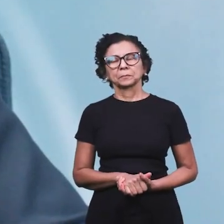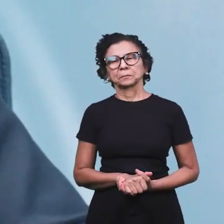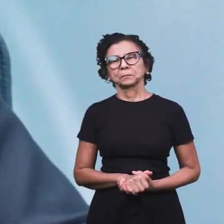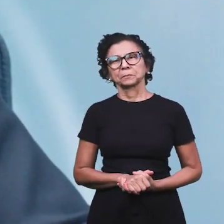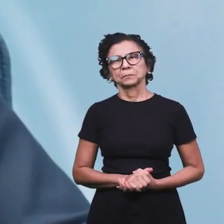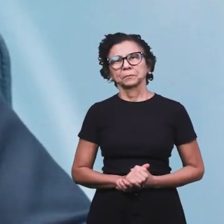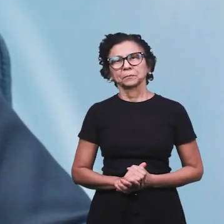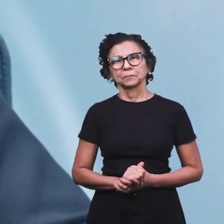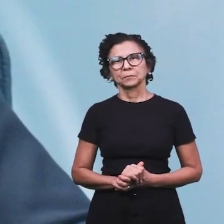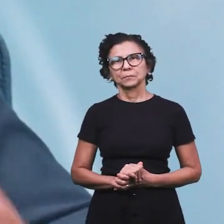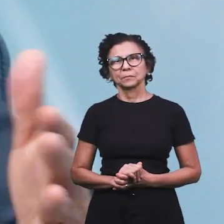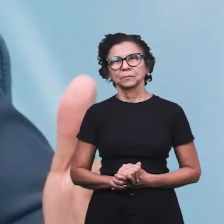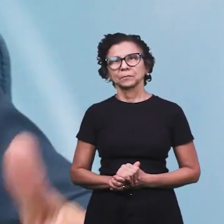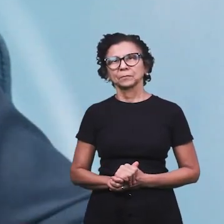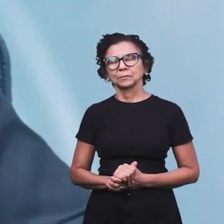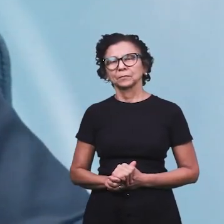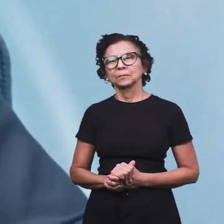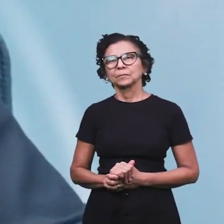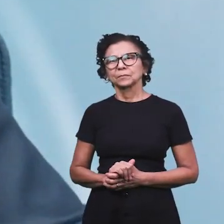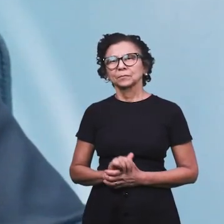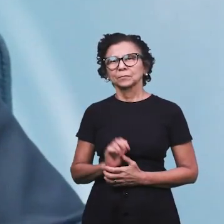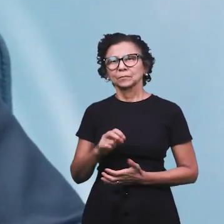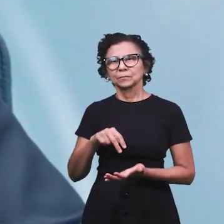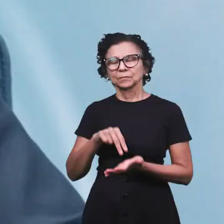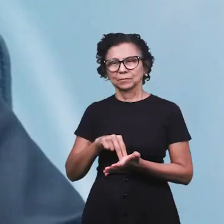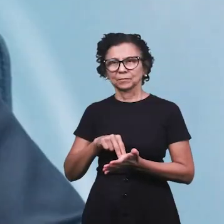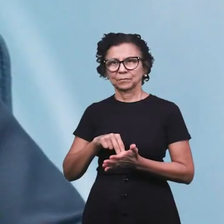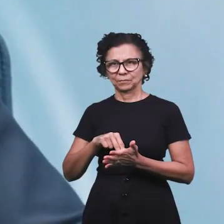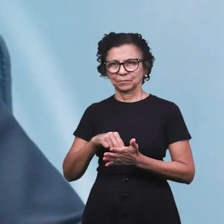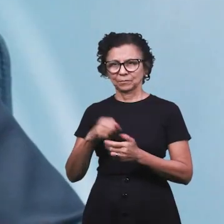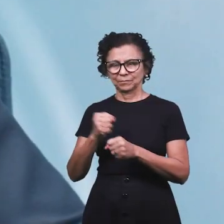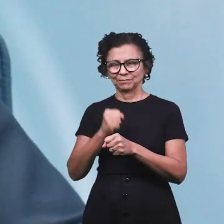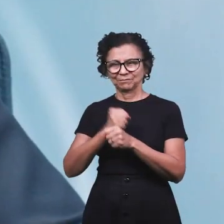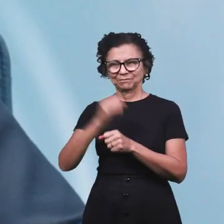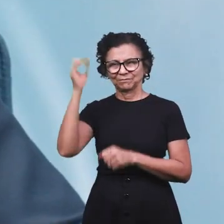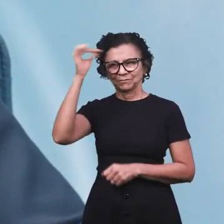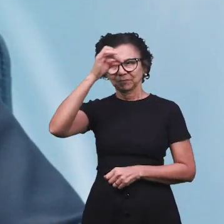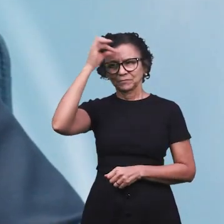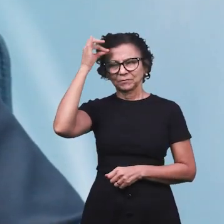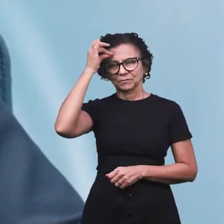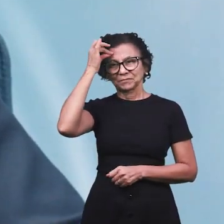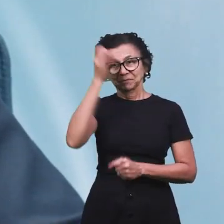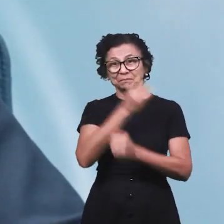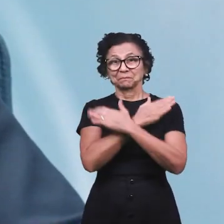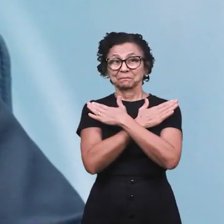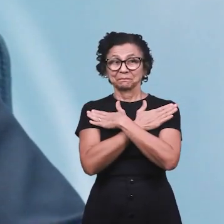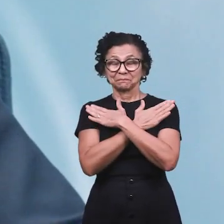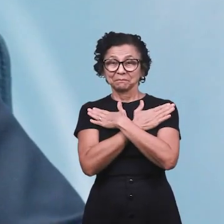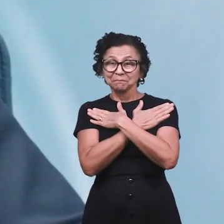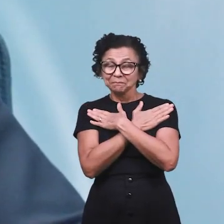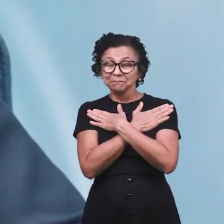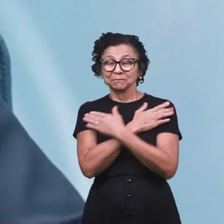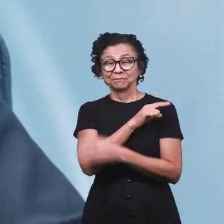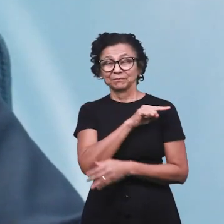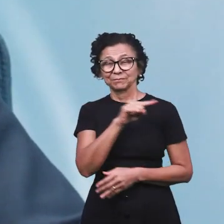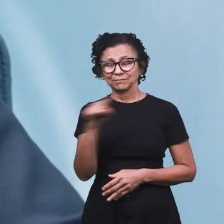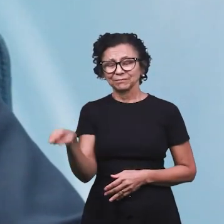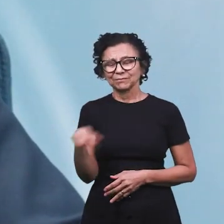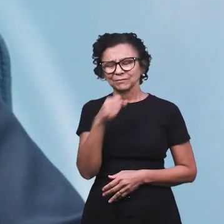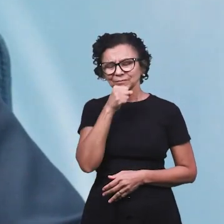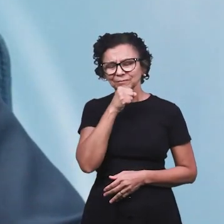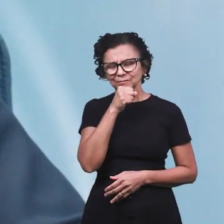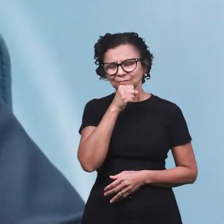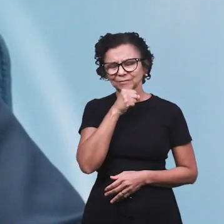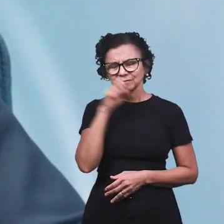nossa trajetória nessa maravilhosa obra do Espírito Santo. Eu deixo um grande abraço aos nossos amados irmãos idosos e que o